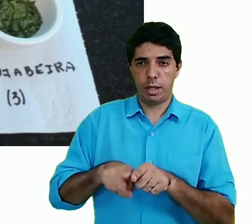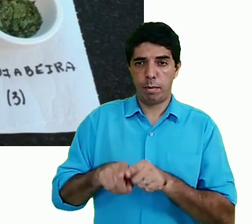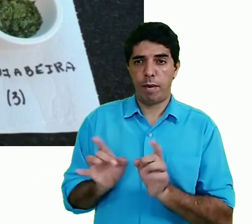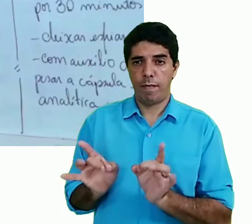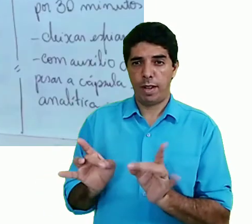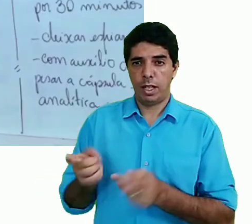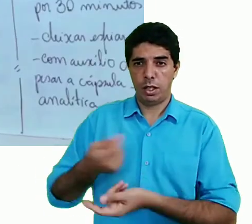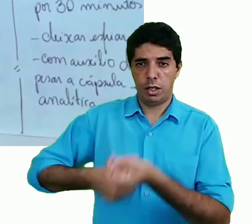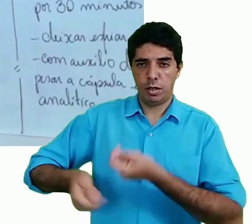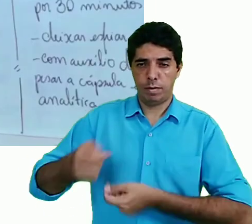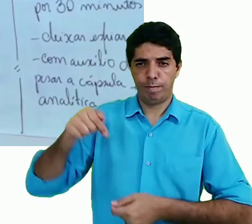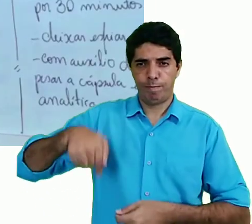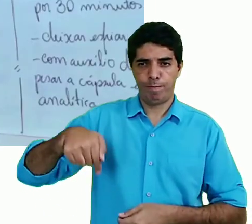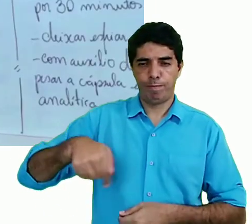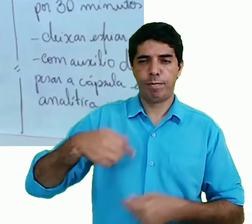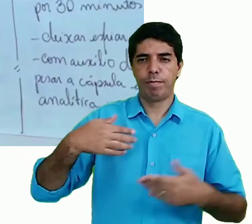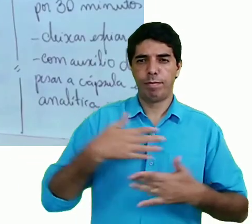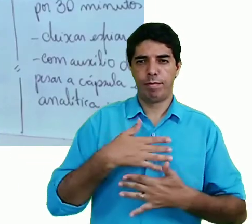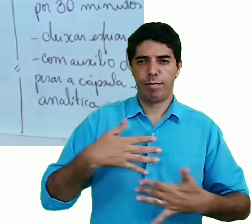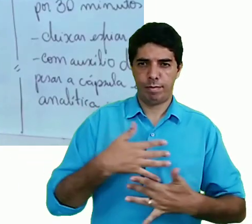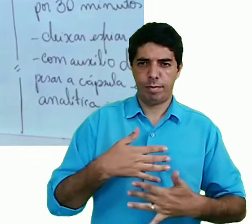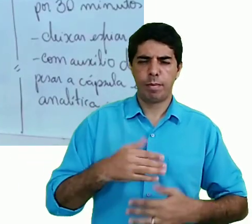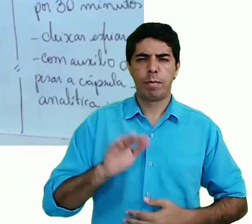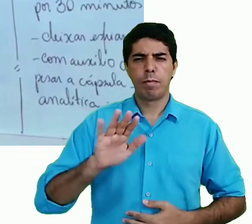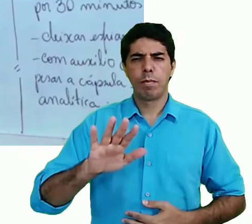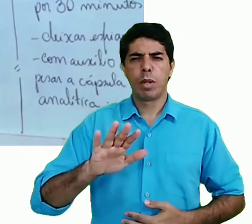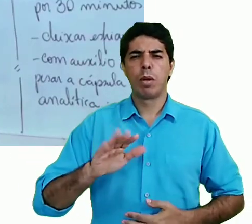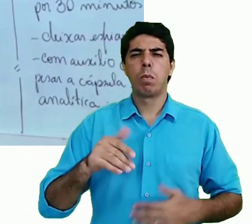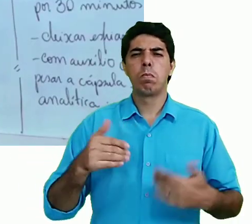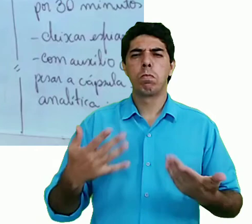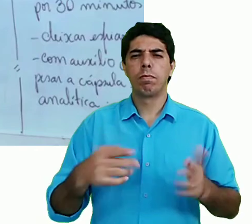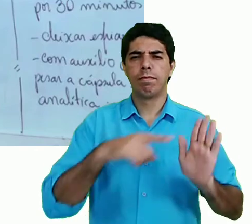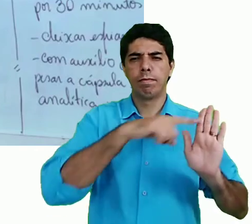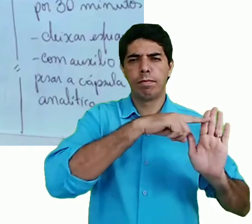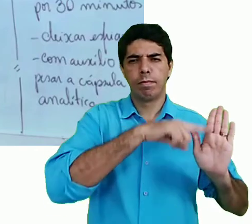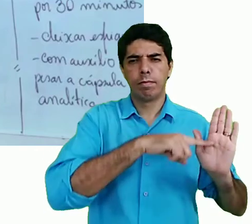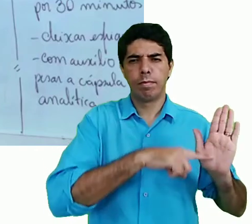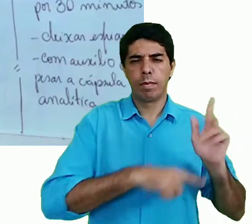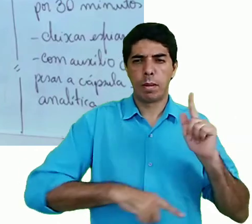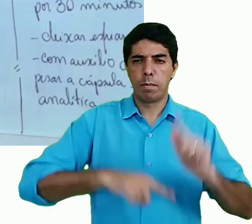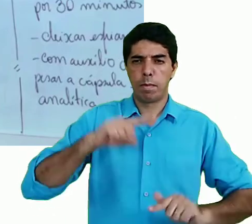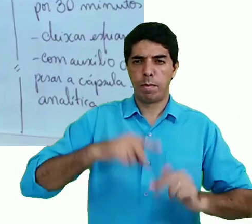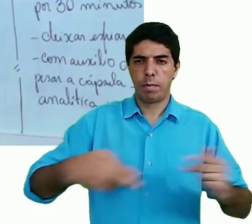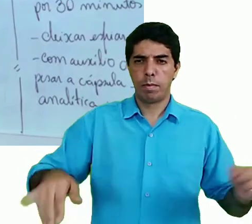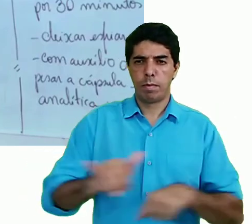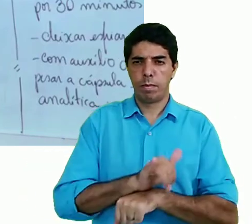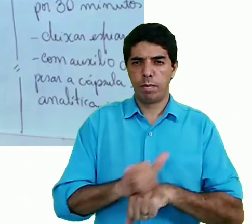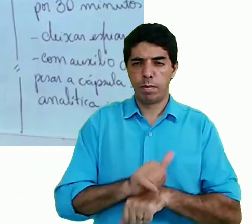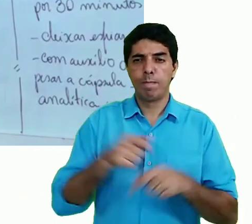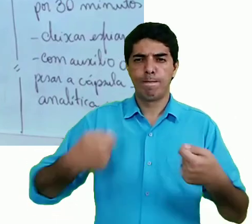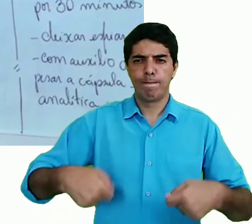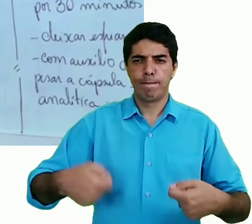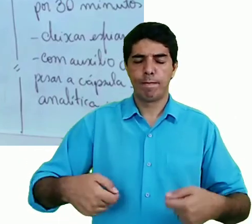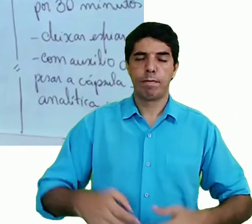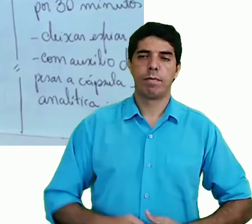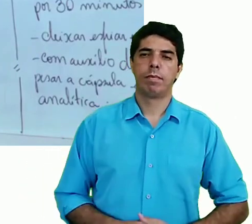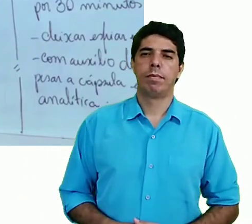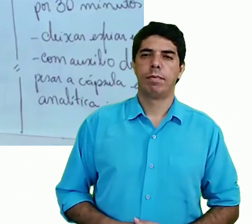cidade. Para tanto, precisamos saber quais são os materiais que serão utilizados para essa aula de hoje.